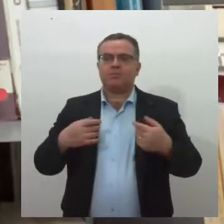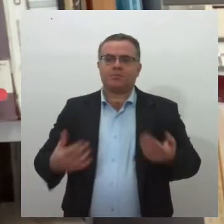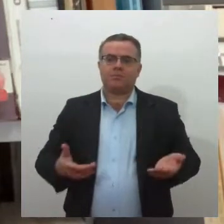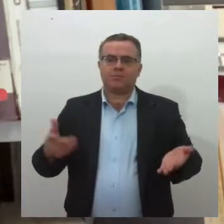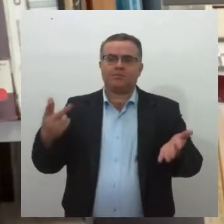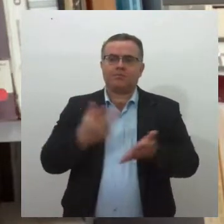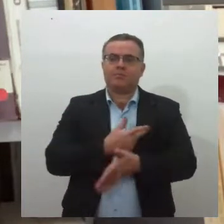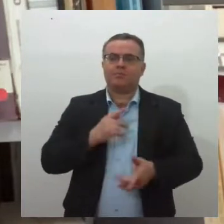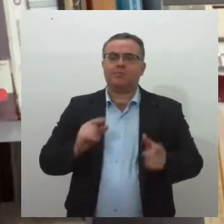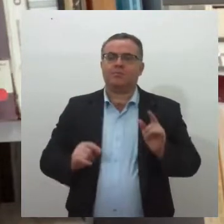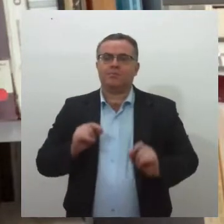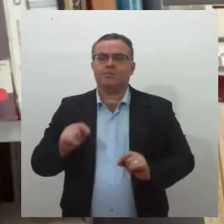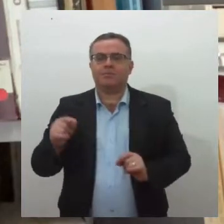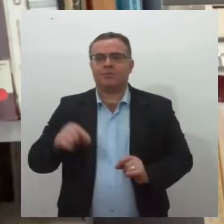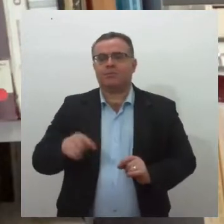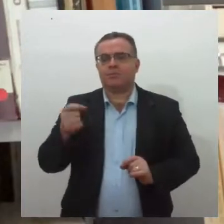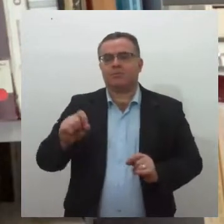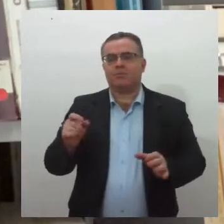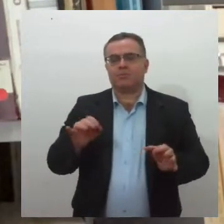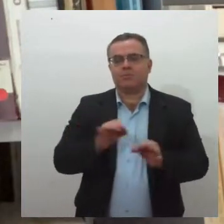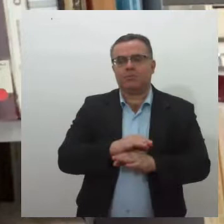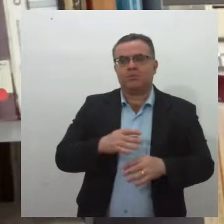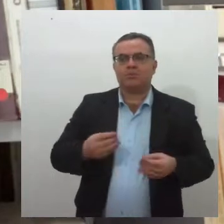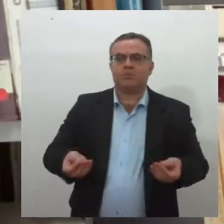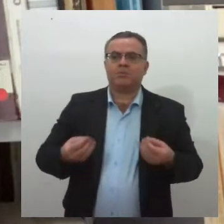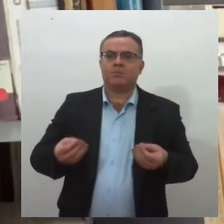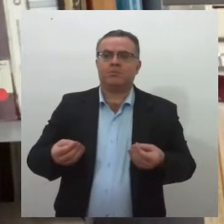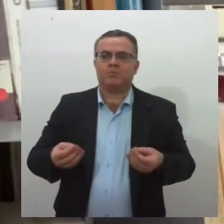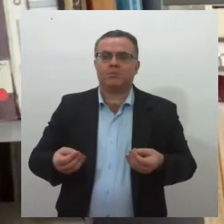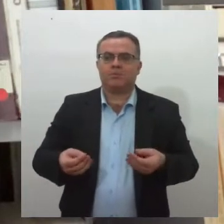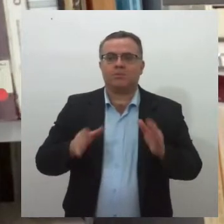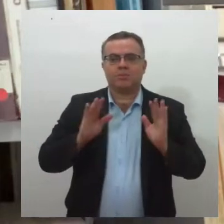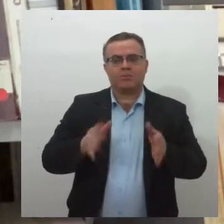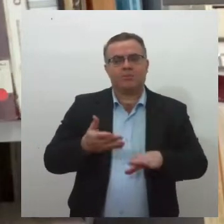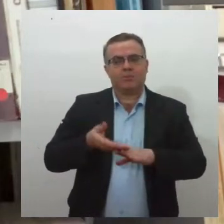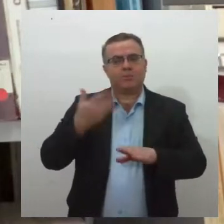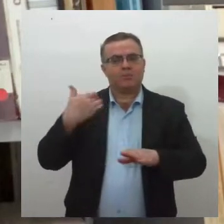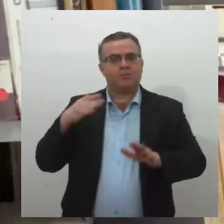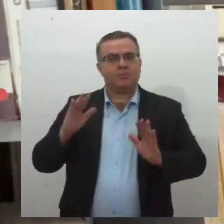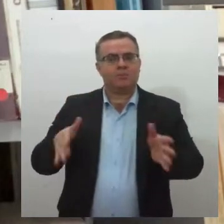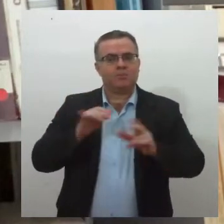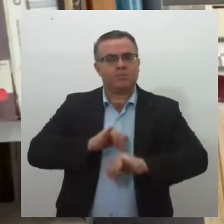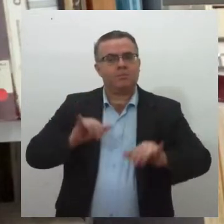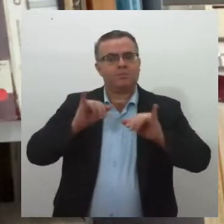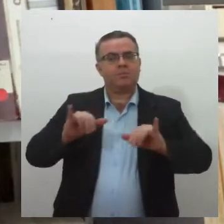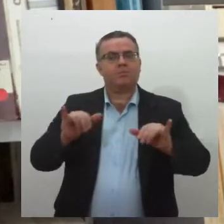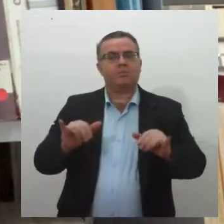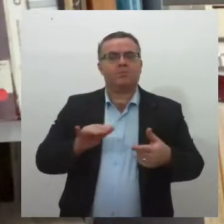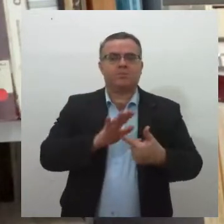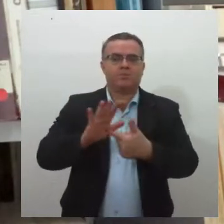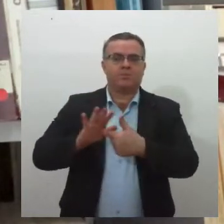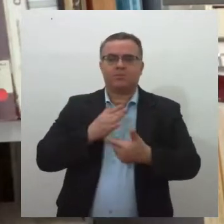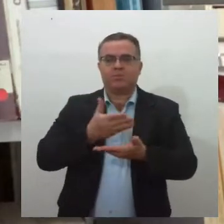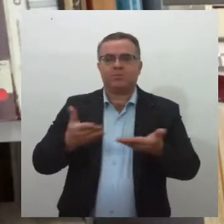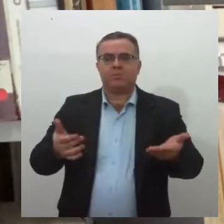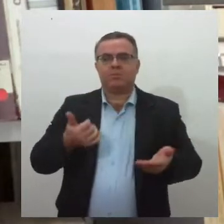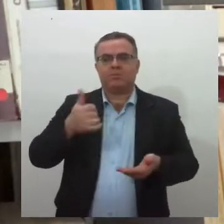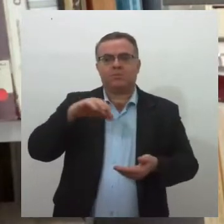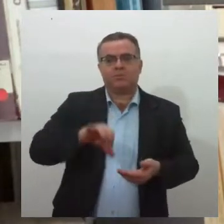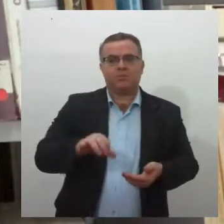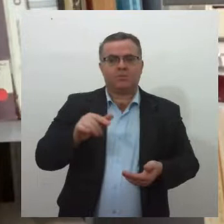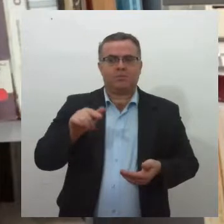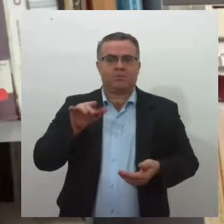caso sergipano, né, já havia sido publicado o Manifesto Republicano de